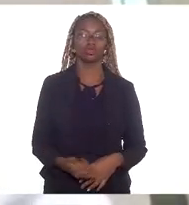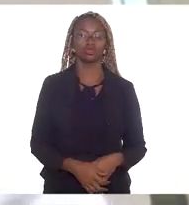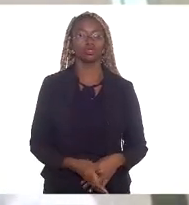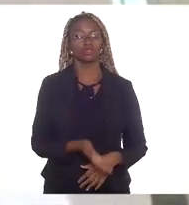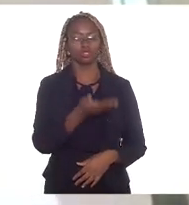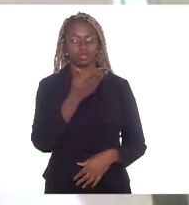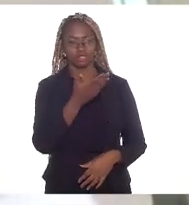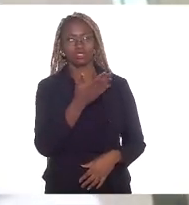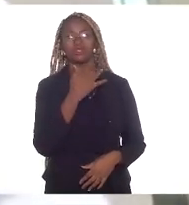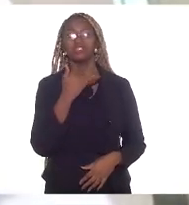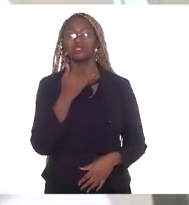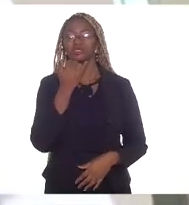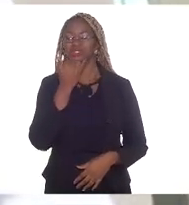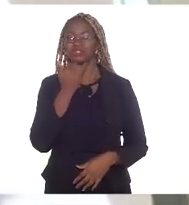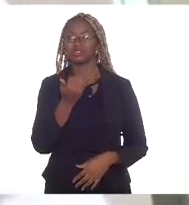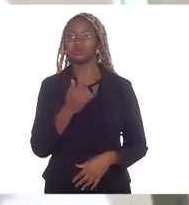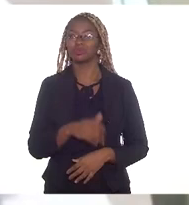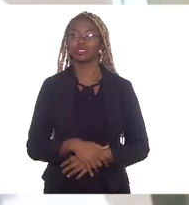Zamit, desculpa.